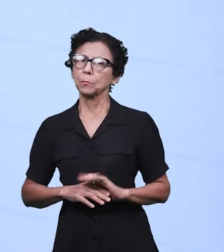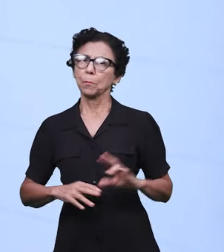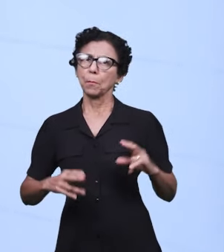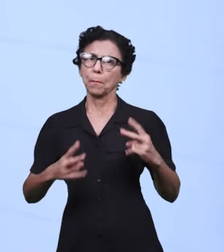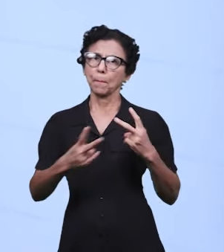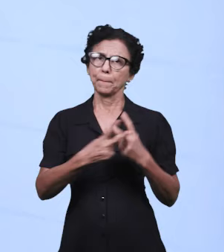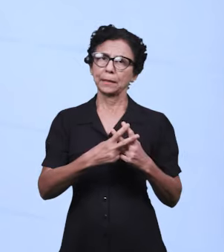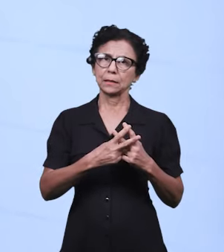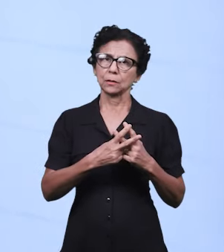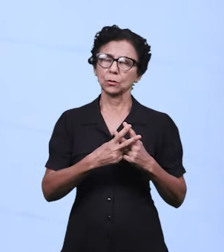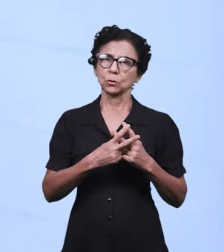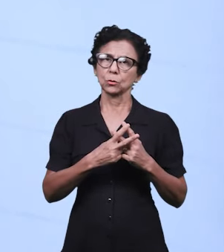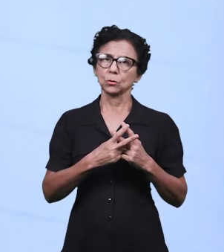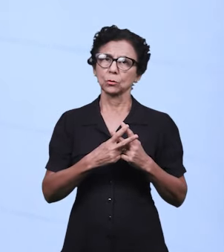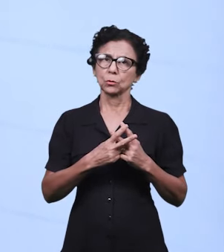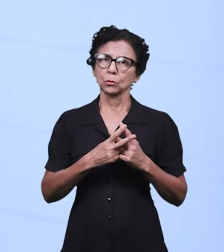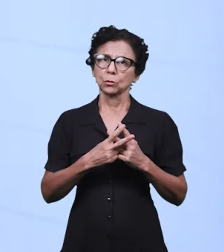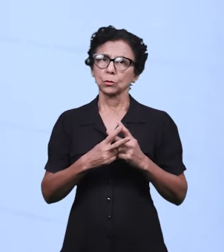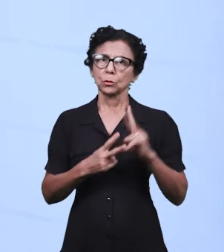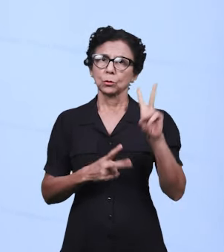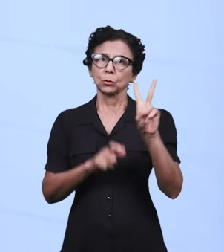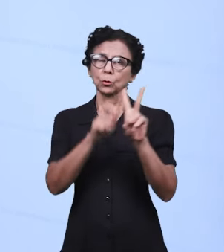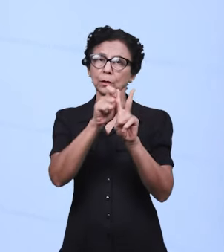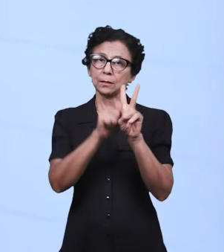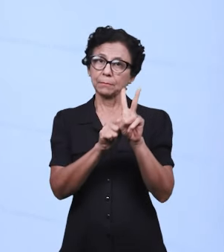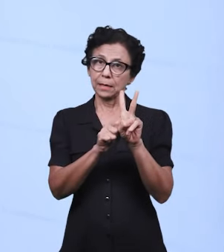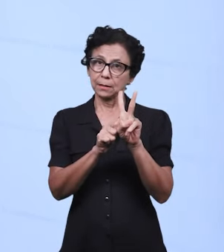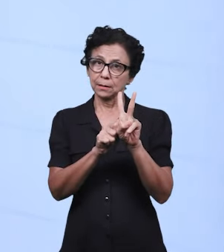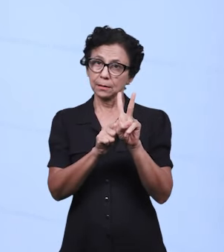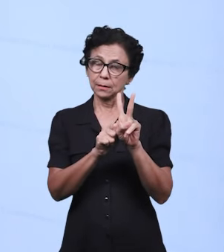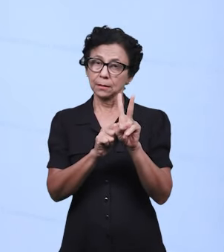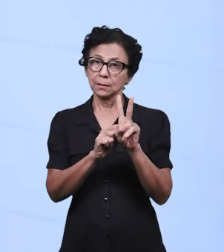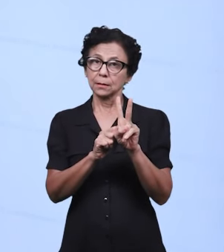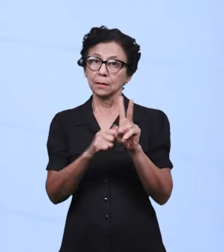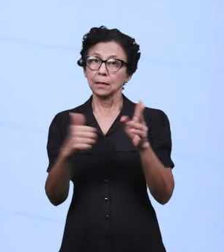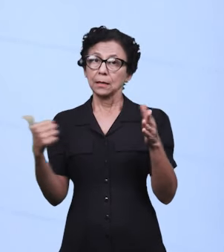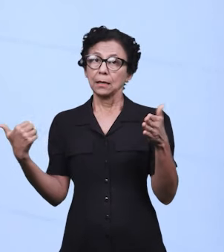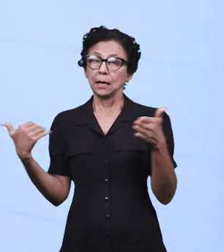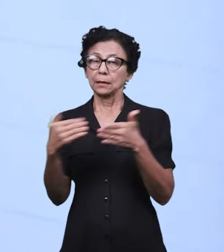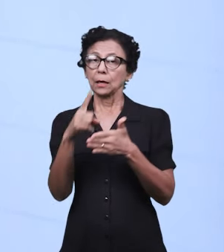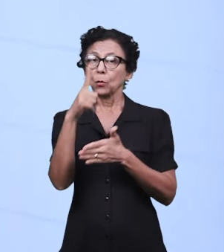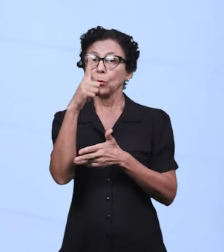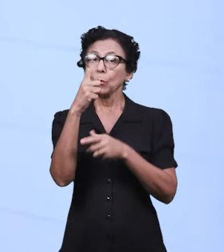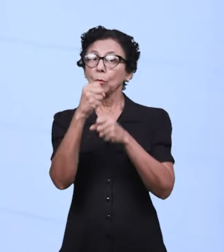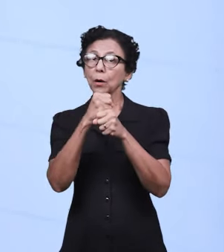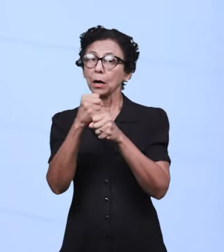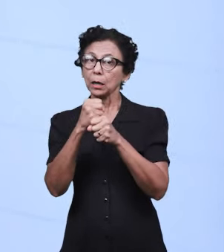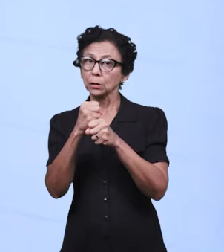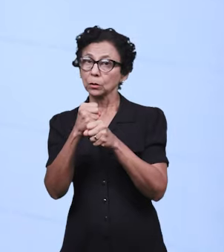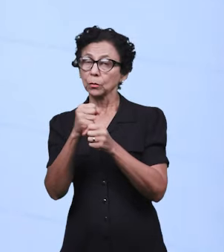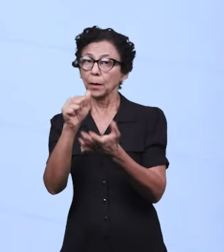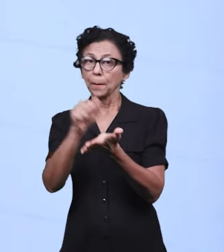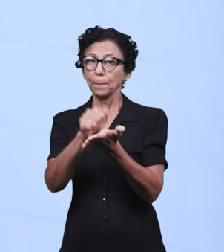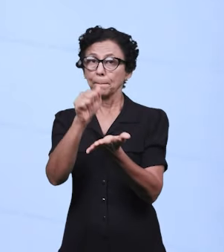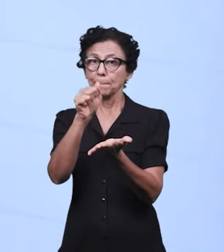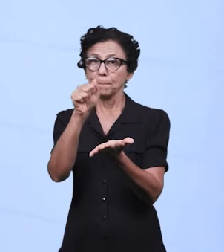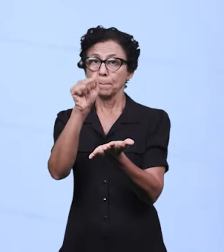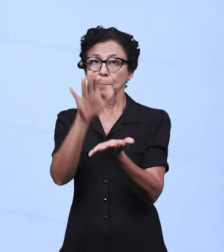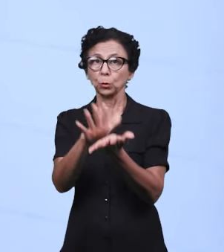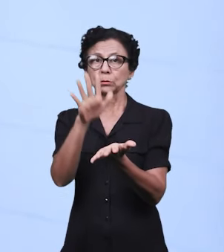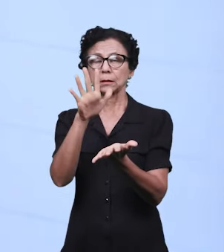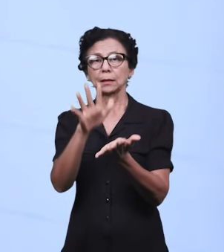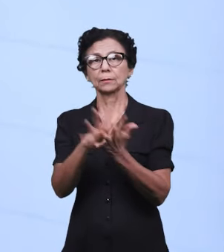detenção de 2 meses a 1 ano e multa. quando essa violência ela é